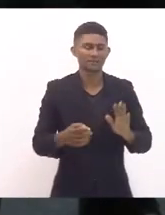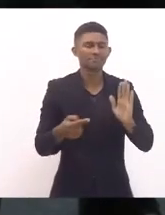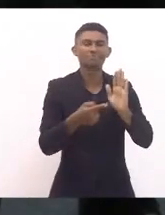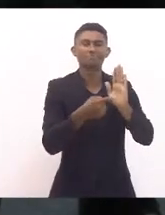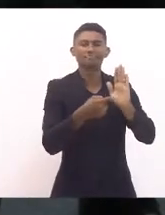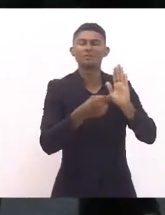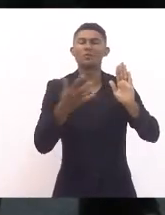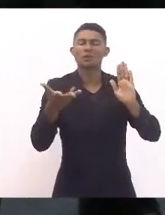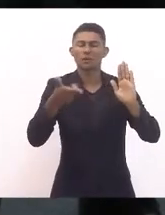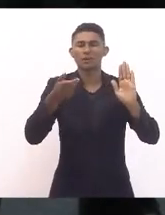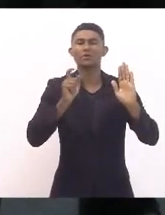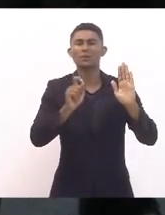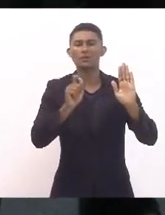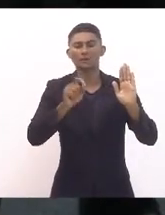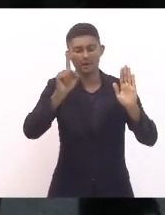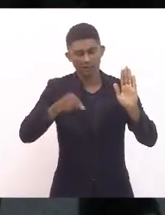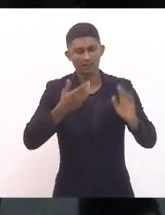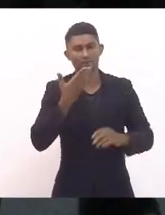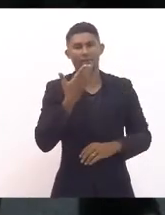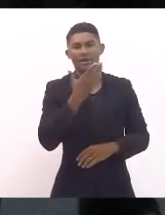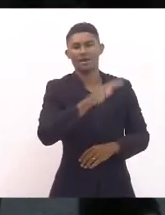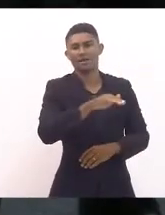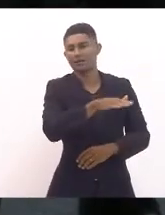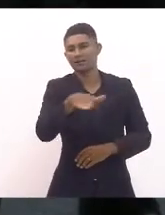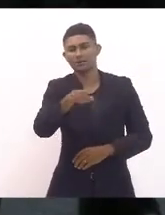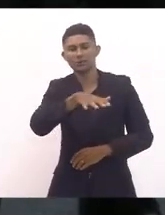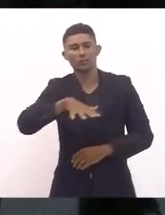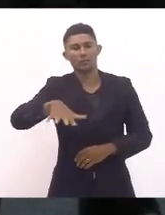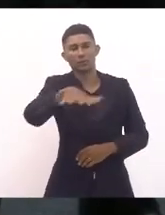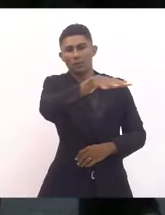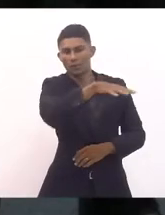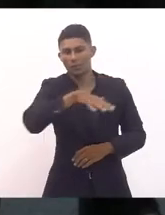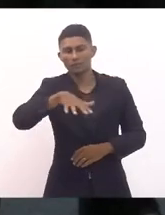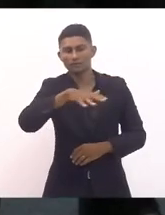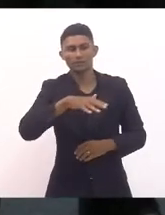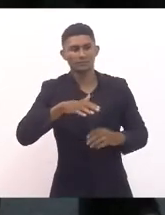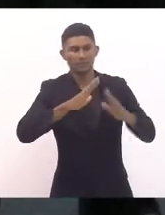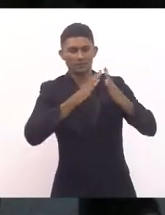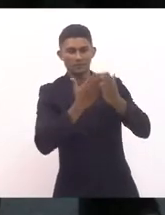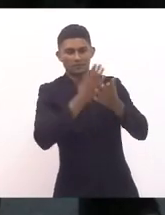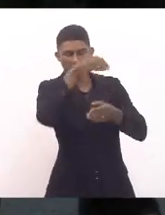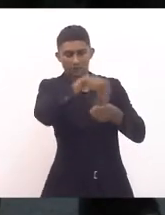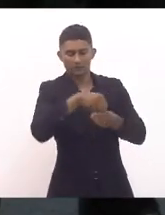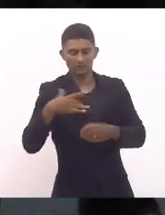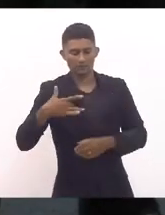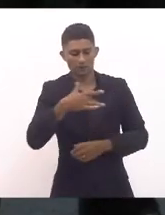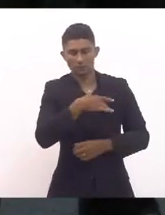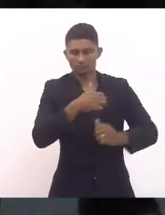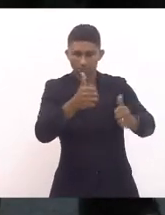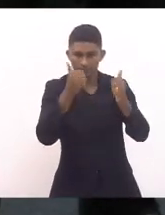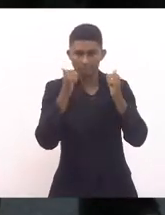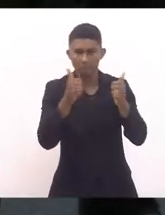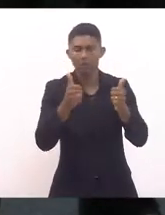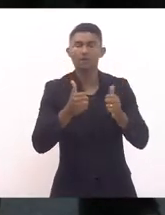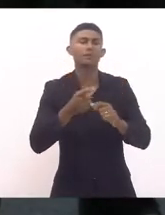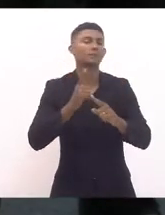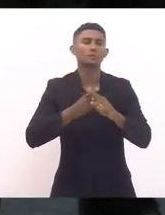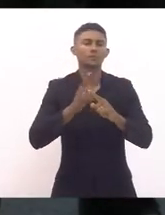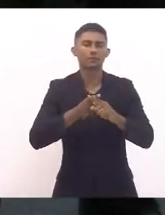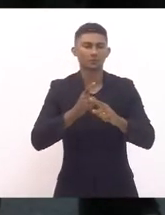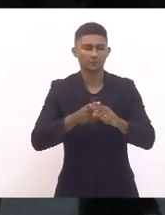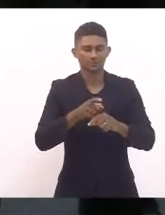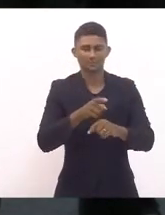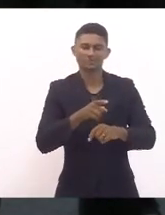saúde das nossas crianças que estão nas escolas. Porque o mal, a